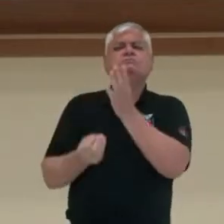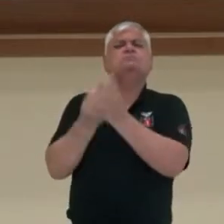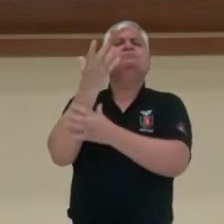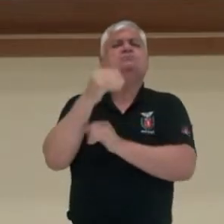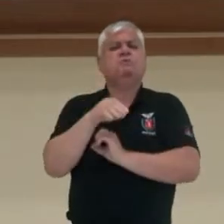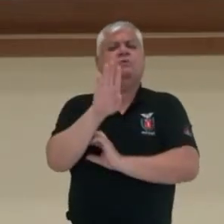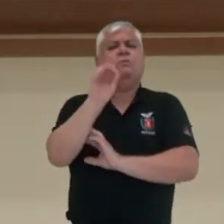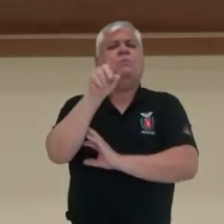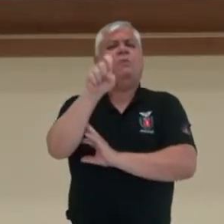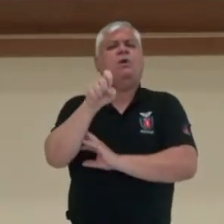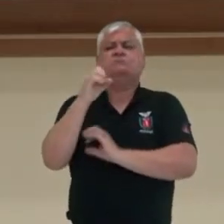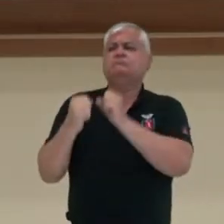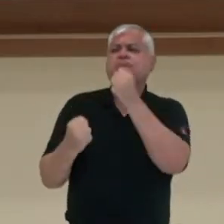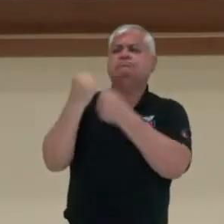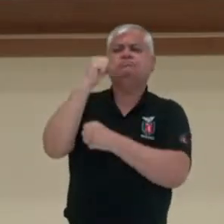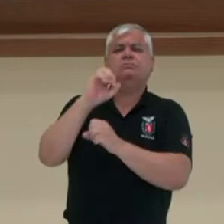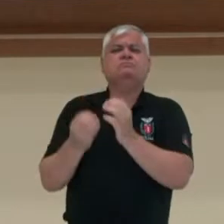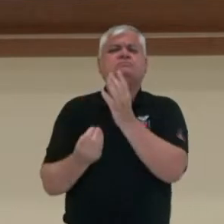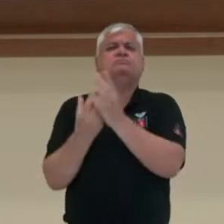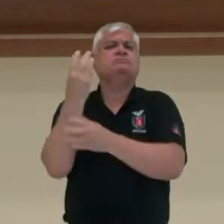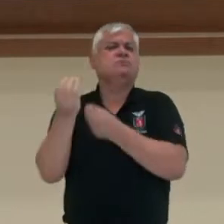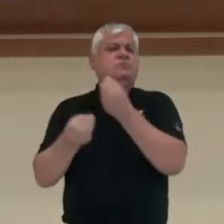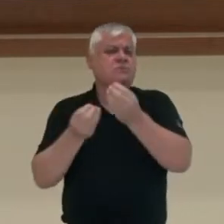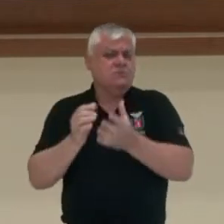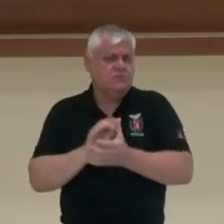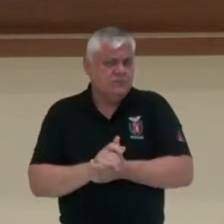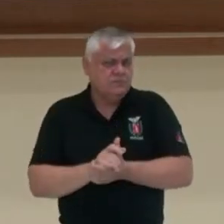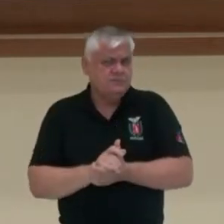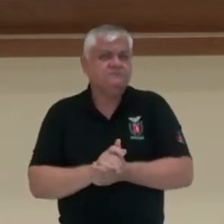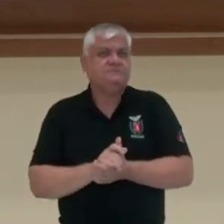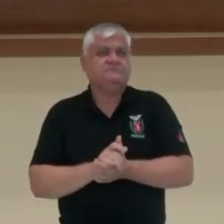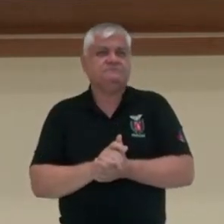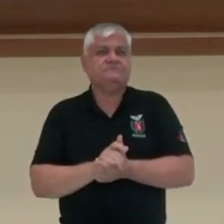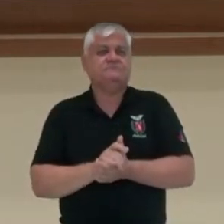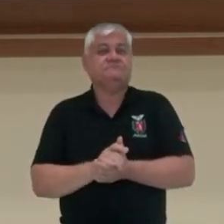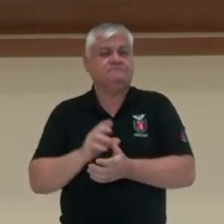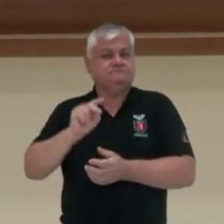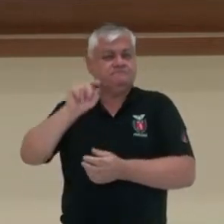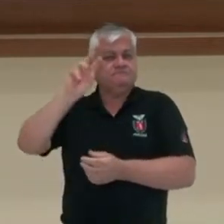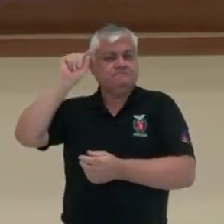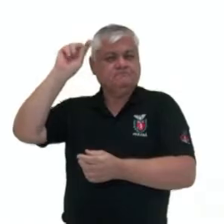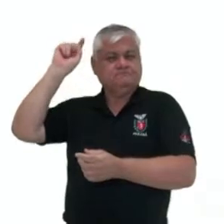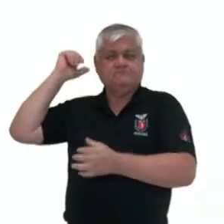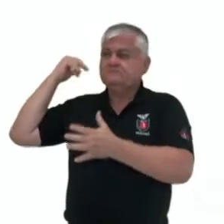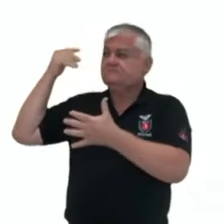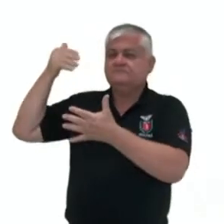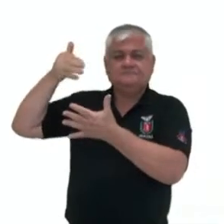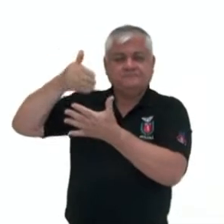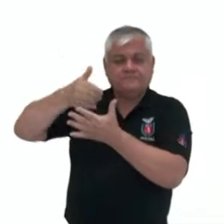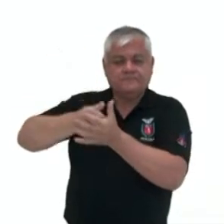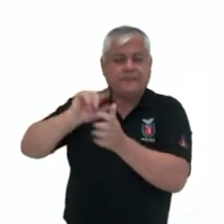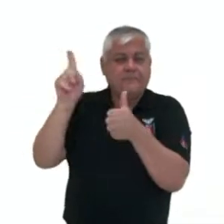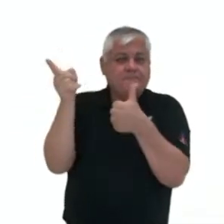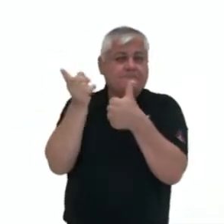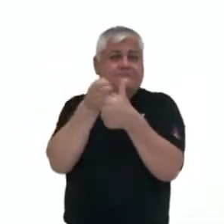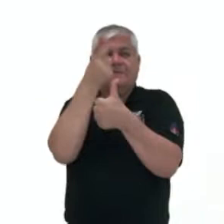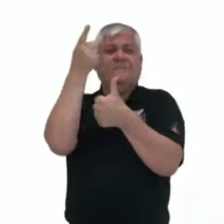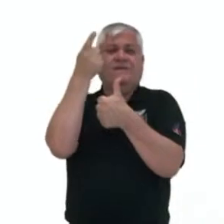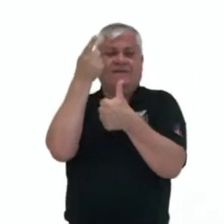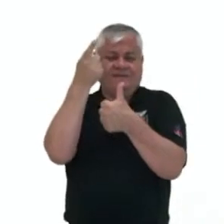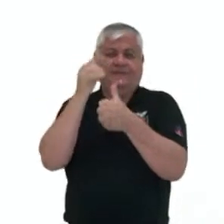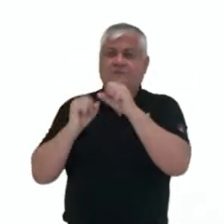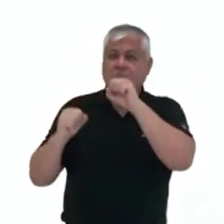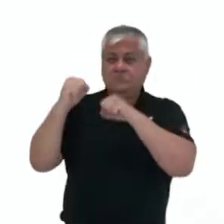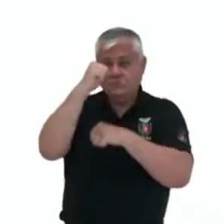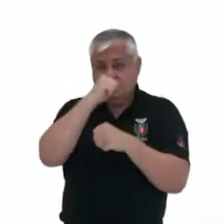vamos pensar um pouquinho como que ele apareceu na história, puxando lá de trás. Então, o registro da primeira atividade do